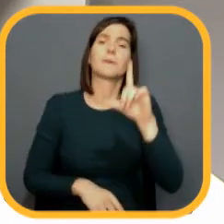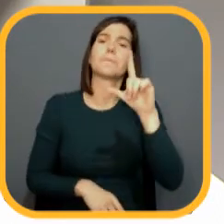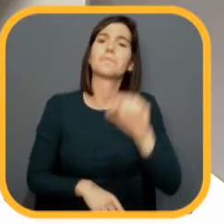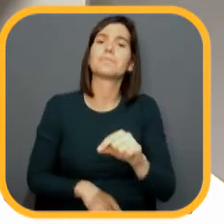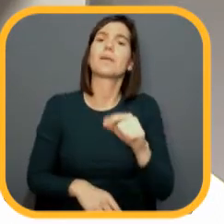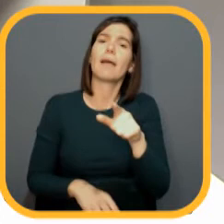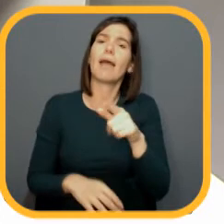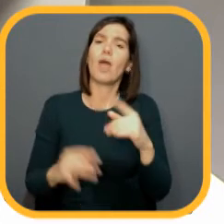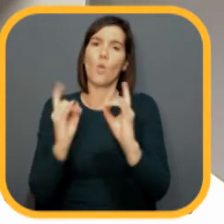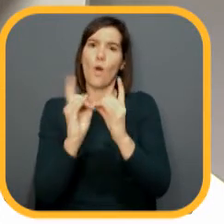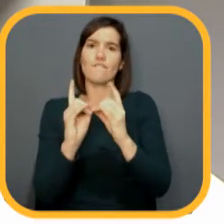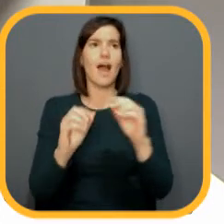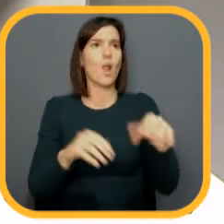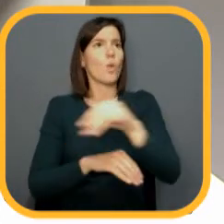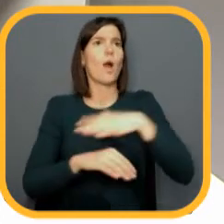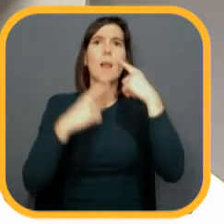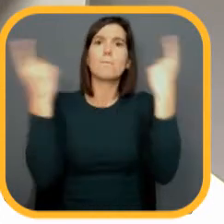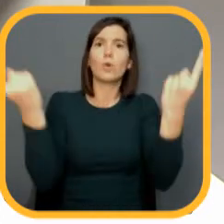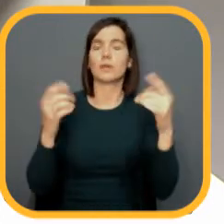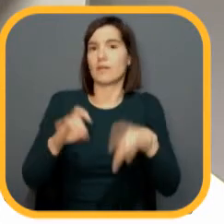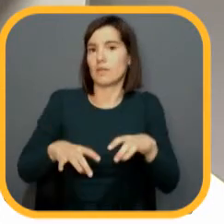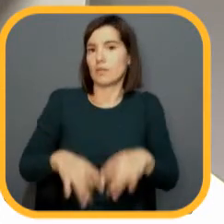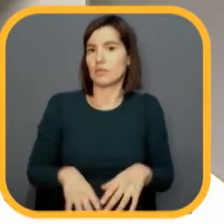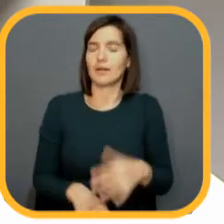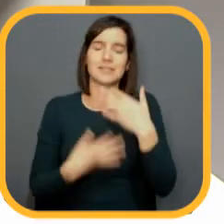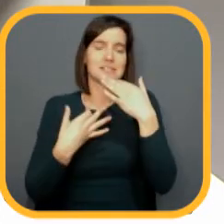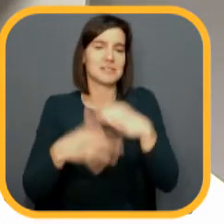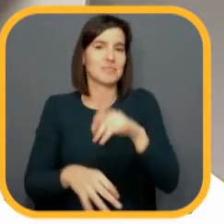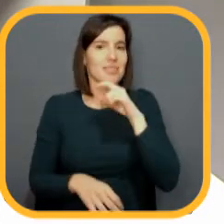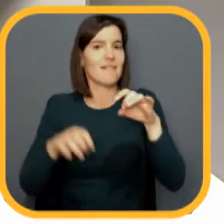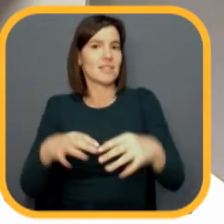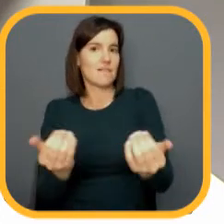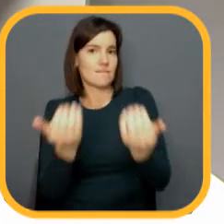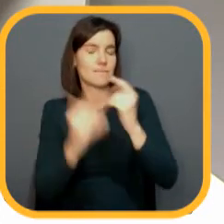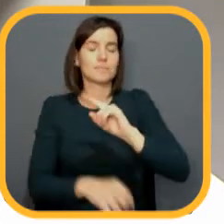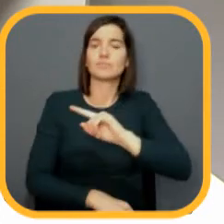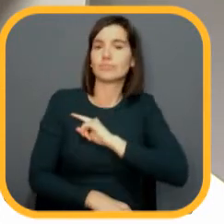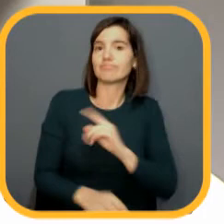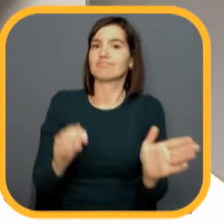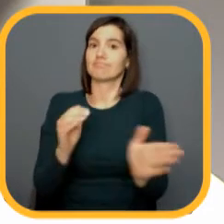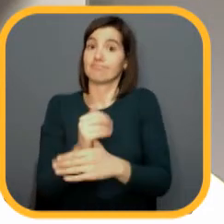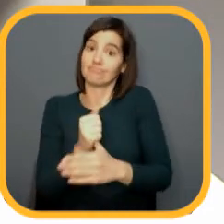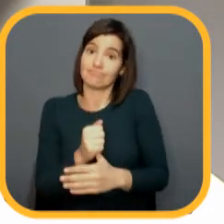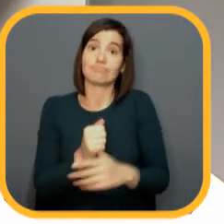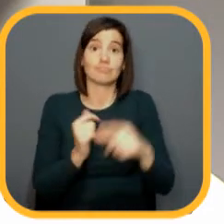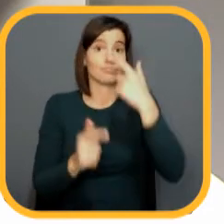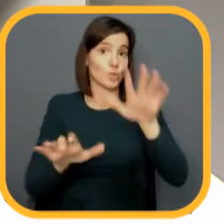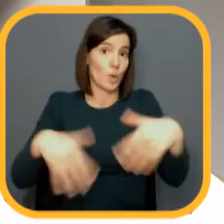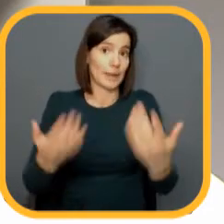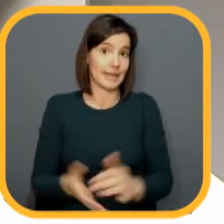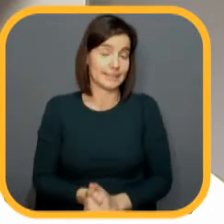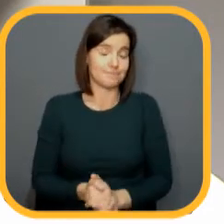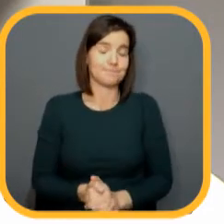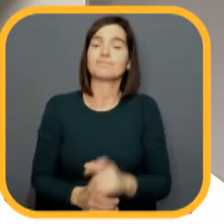desconhecidos e evitar usar redes Wi-Fi em locais públicos. São passos simples que podem evitar que informações pessoais sejam